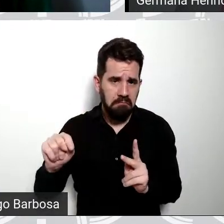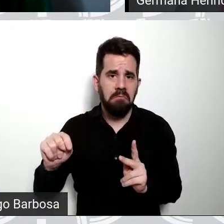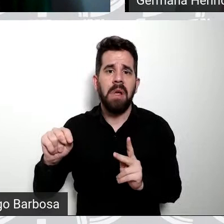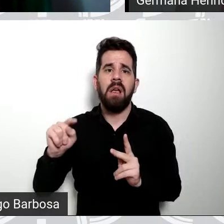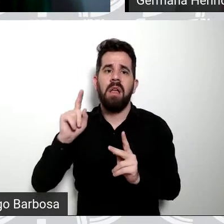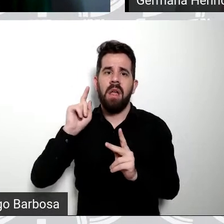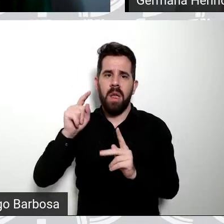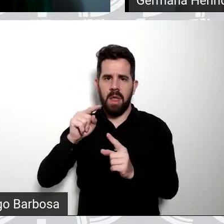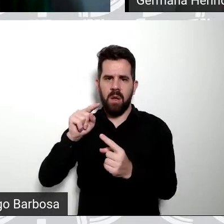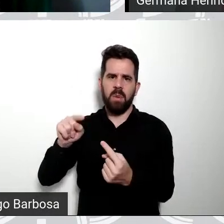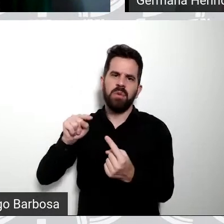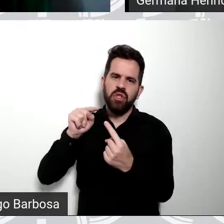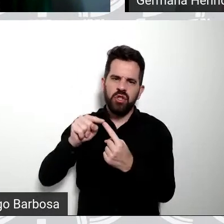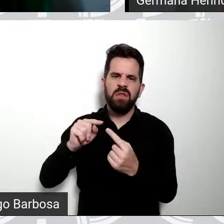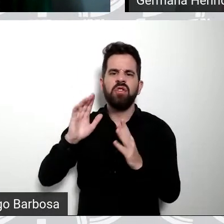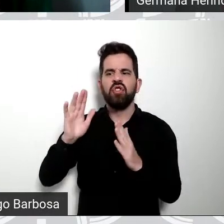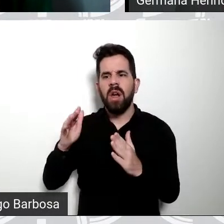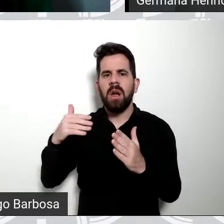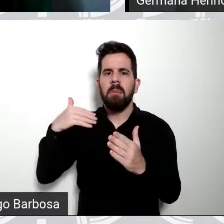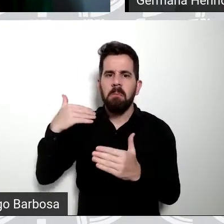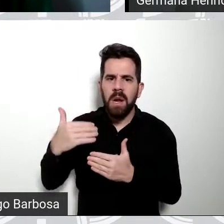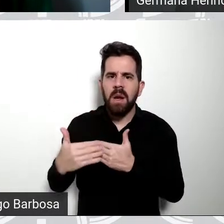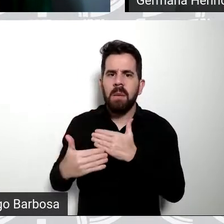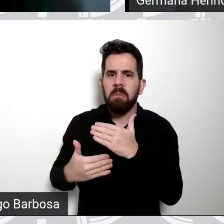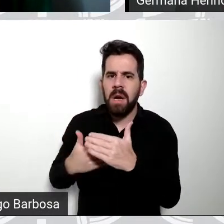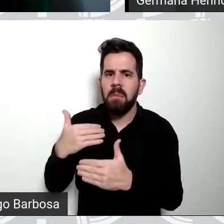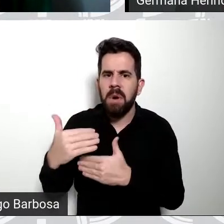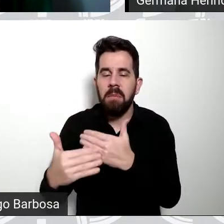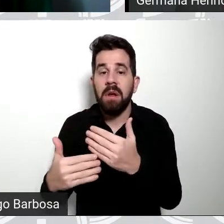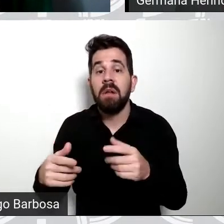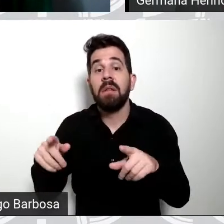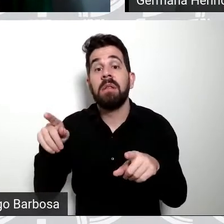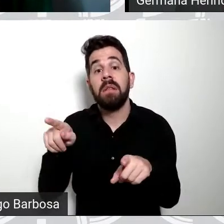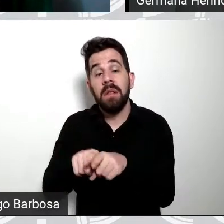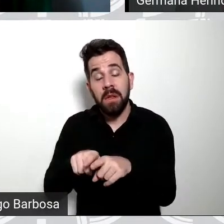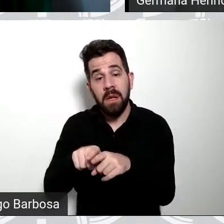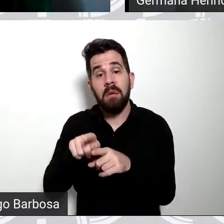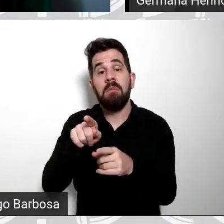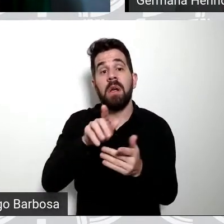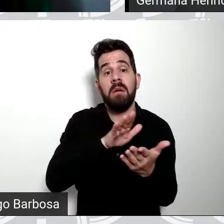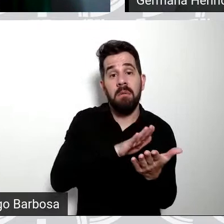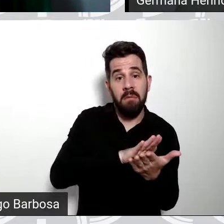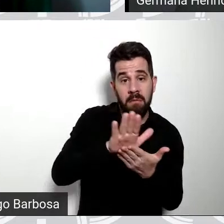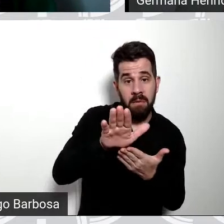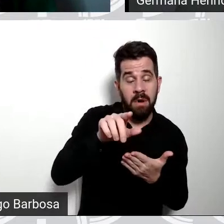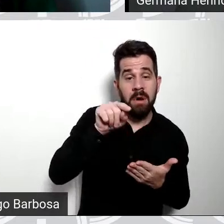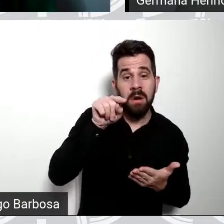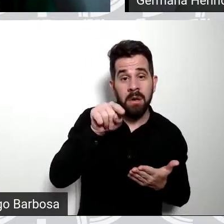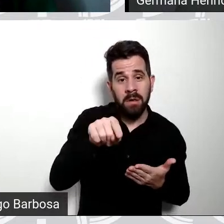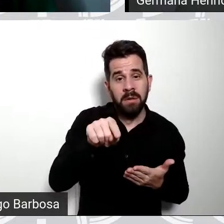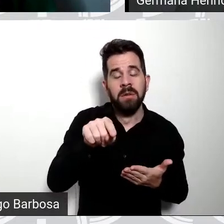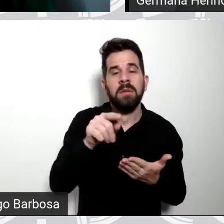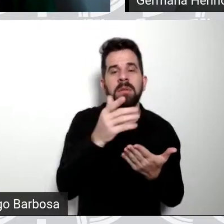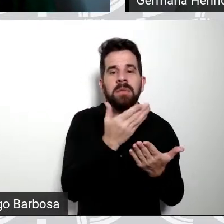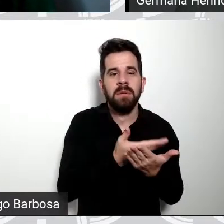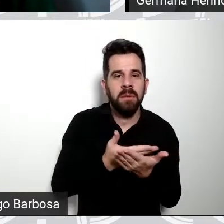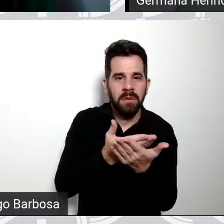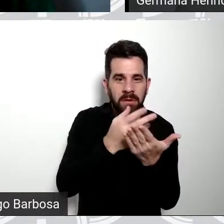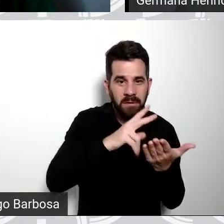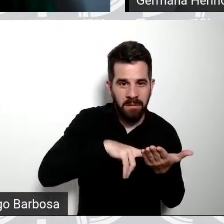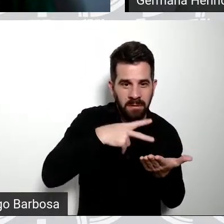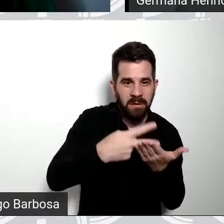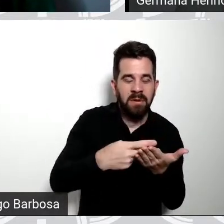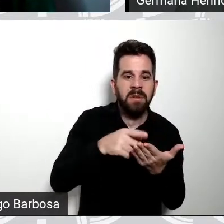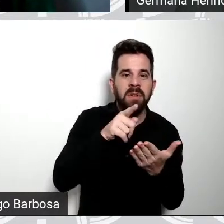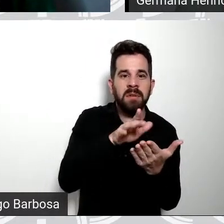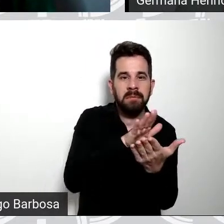esse objetivo e também nas publicações da coleção Estudos da Tradução da Editora Pontes. Então, dos livros que têm o